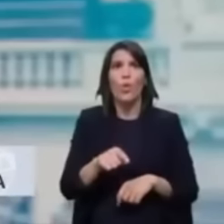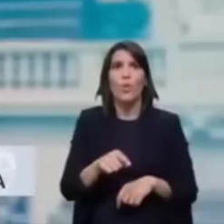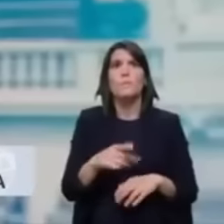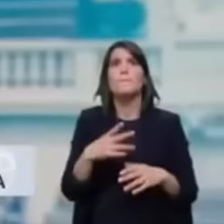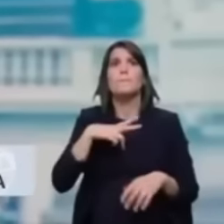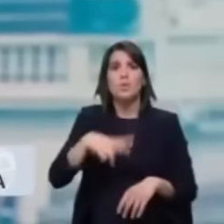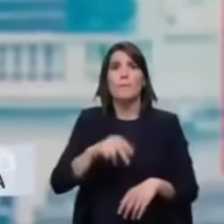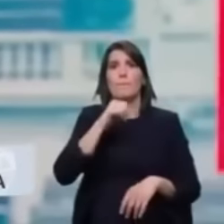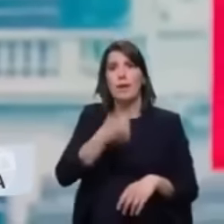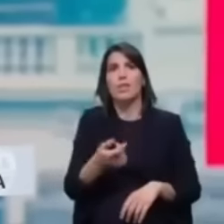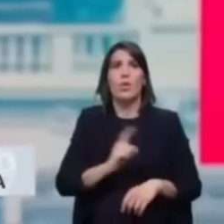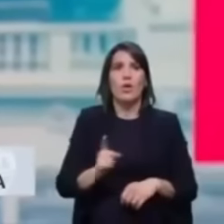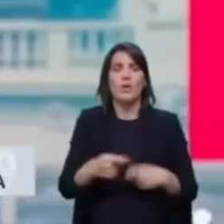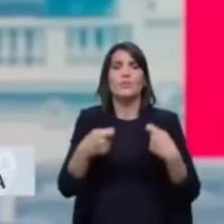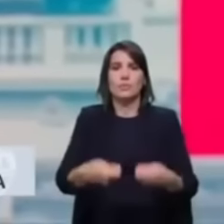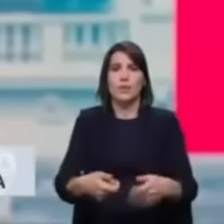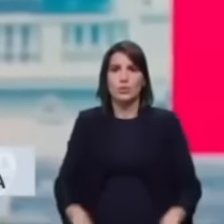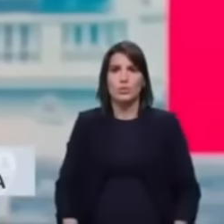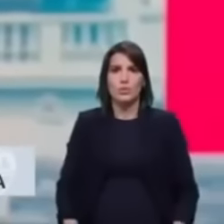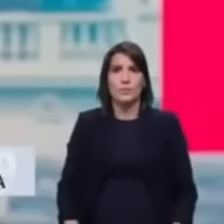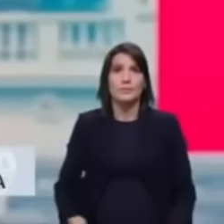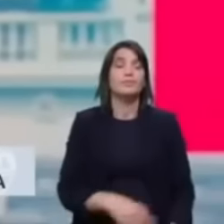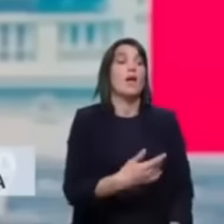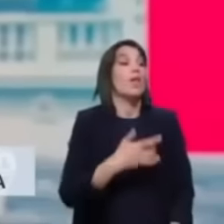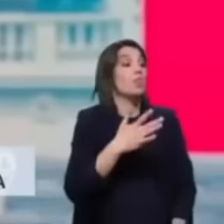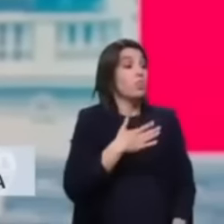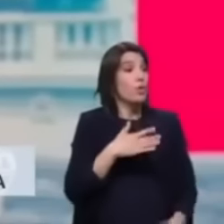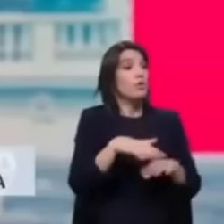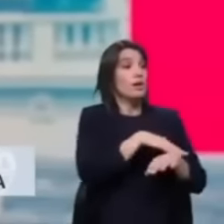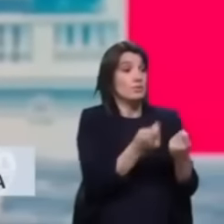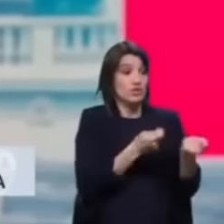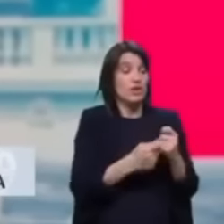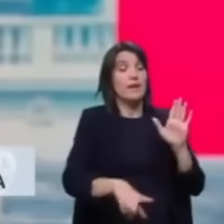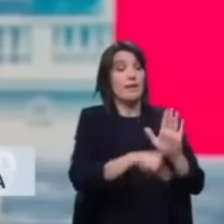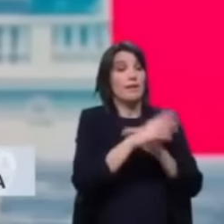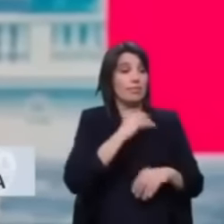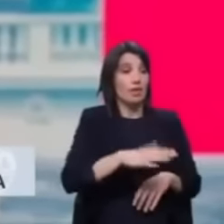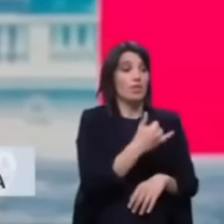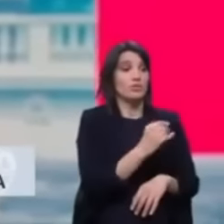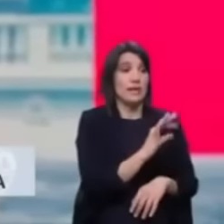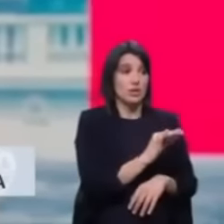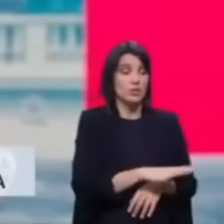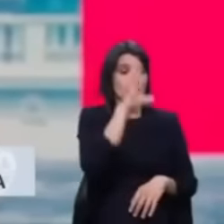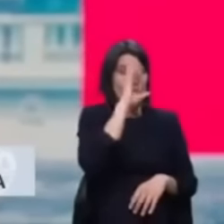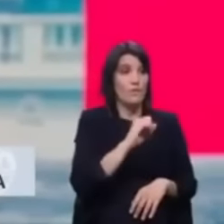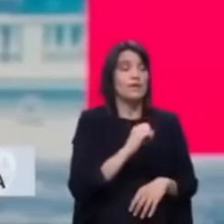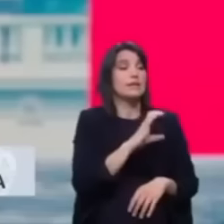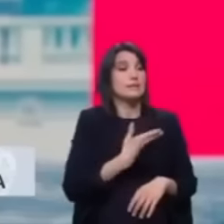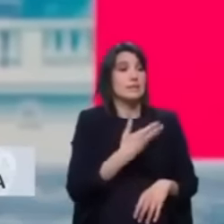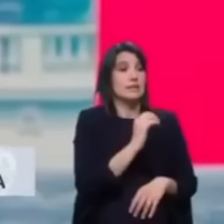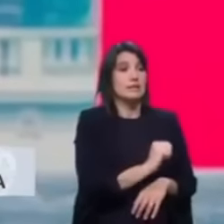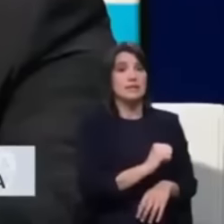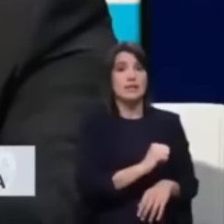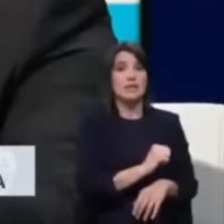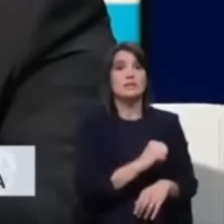se o país perde ou não investimento. Posse administrativa. Vem na Lei dos Solos de 2014, eu sei, que foi de um governo do PSD e CDS. Mariana Mortágua,